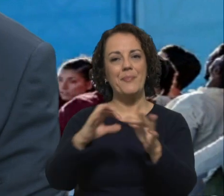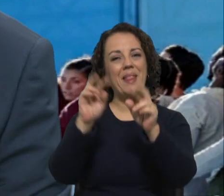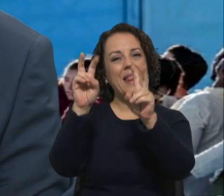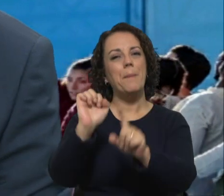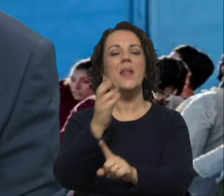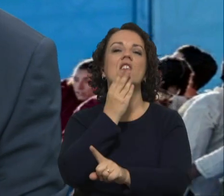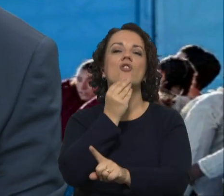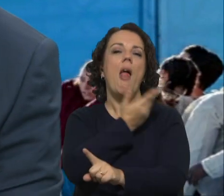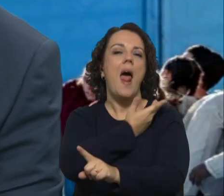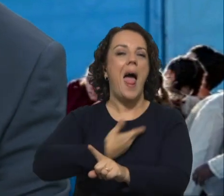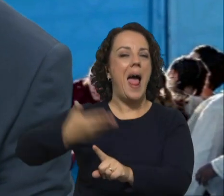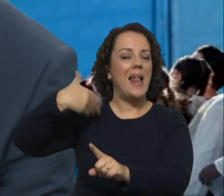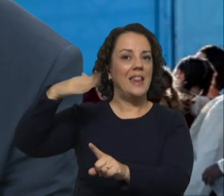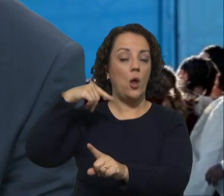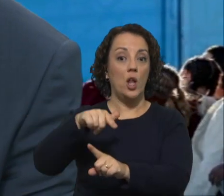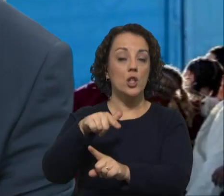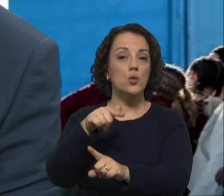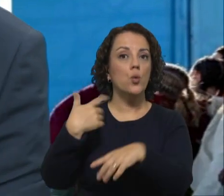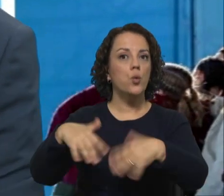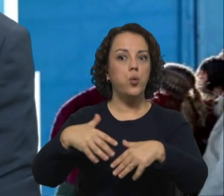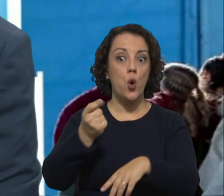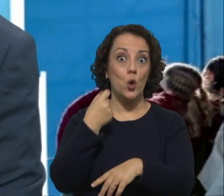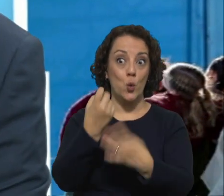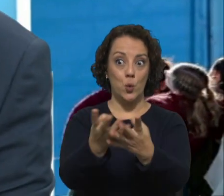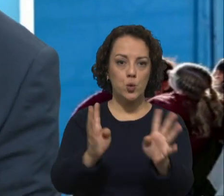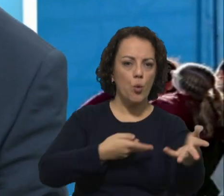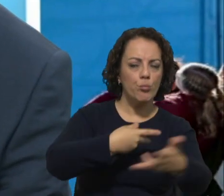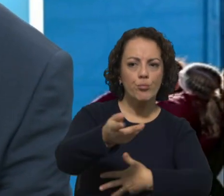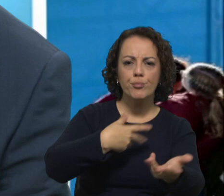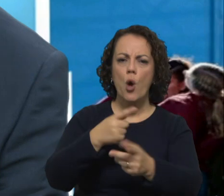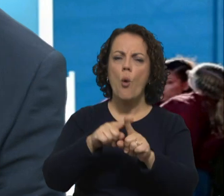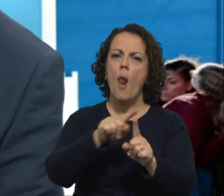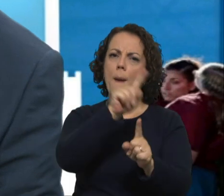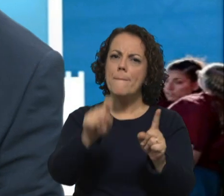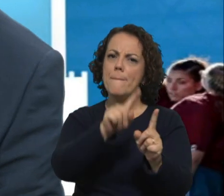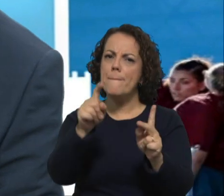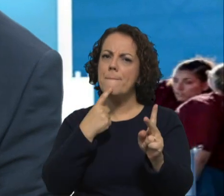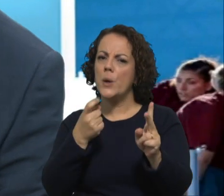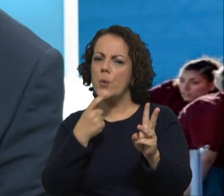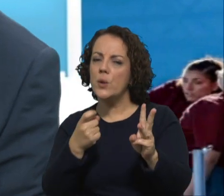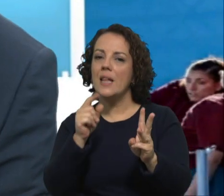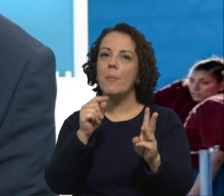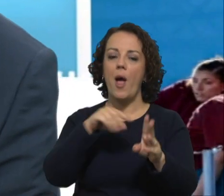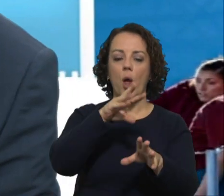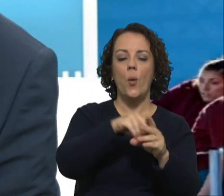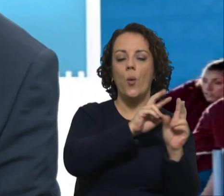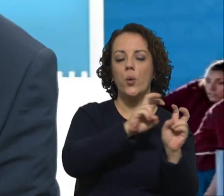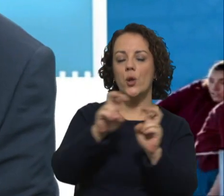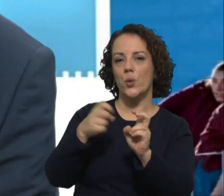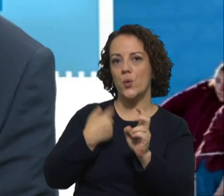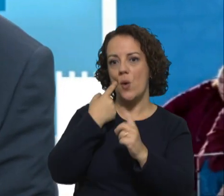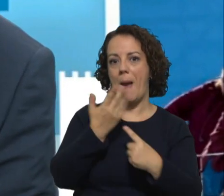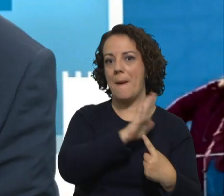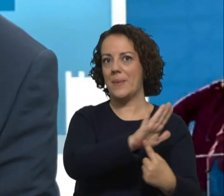foi ótima esta interação no curso com as pessoas, as perguntas surgiram, a forma também como apresentei os conteúdos, estas pessoas foram